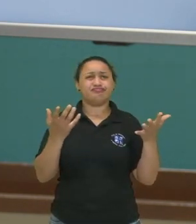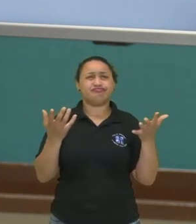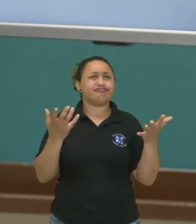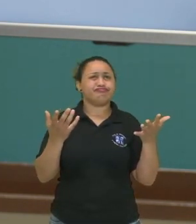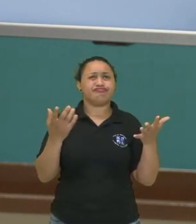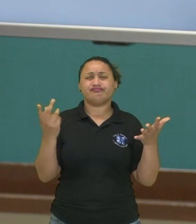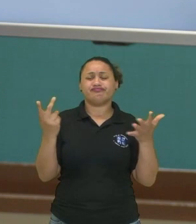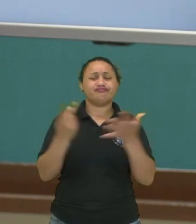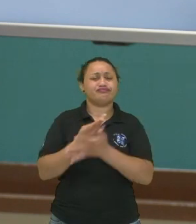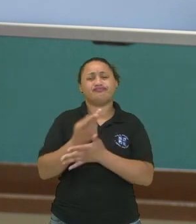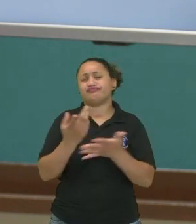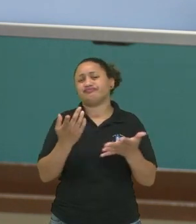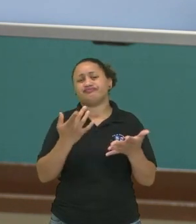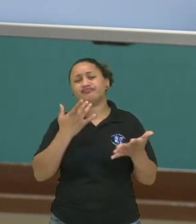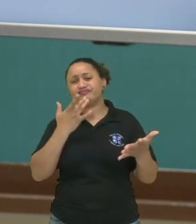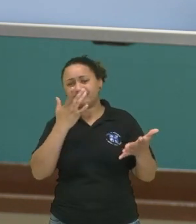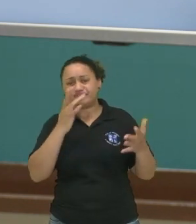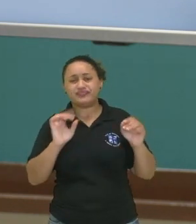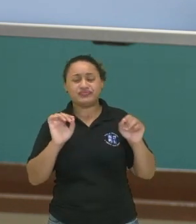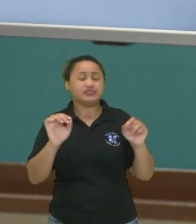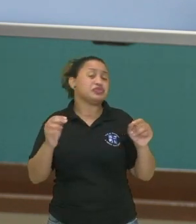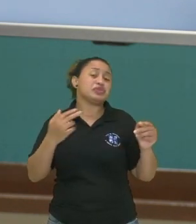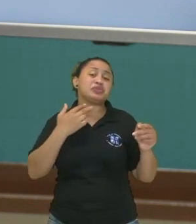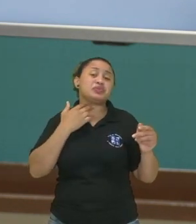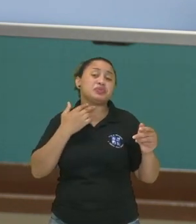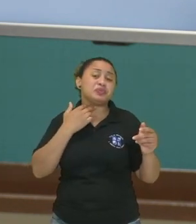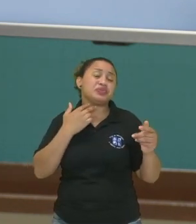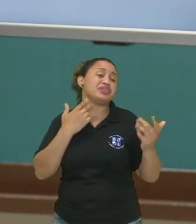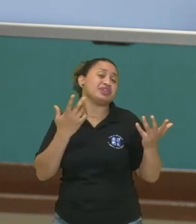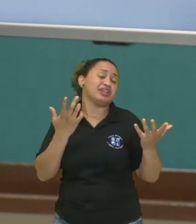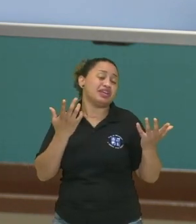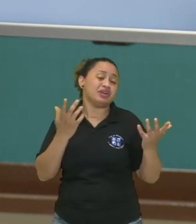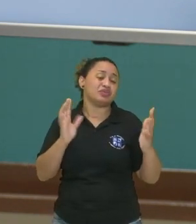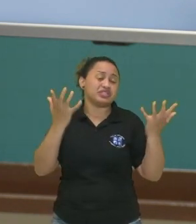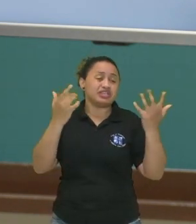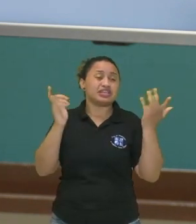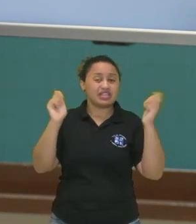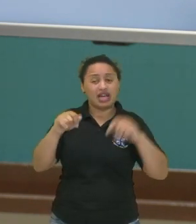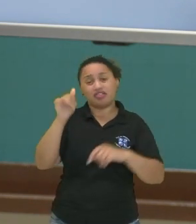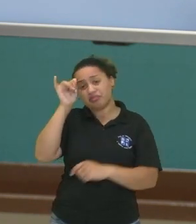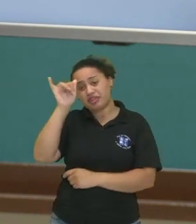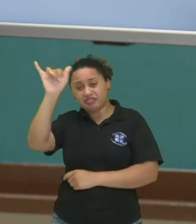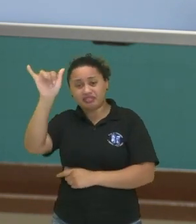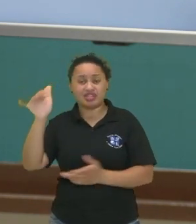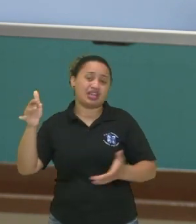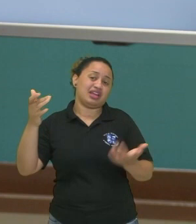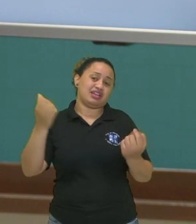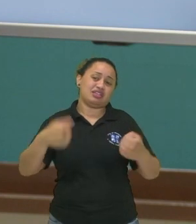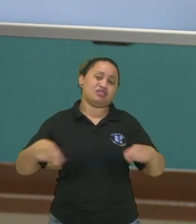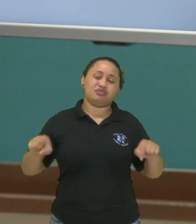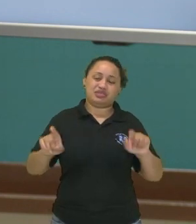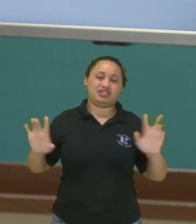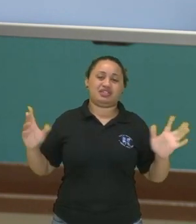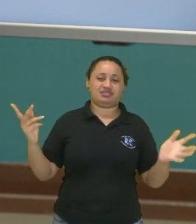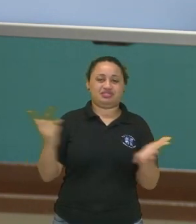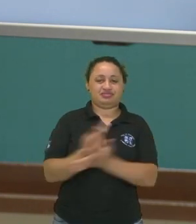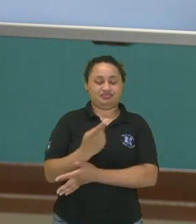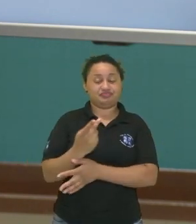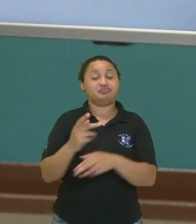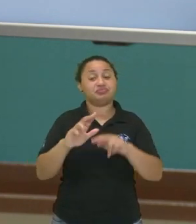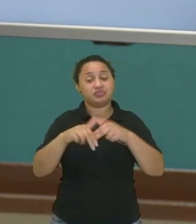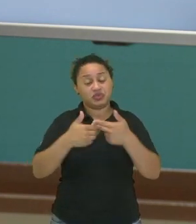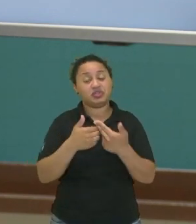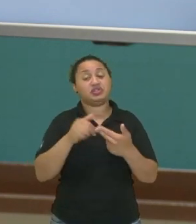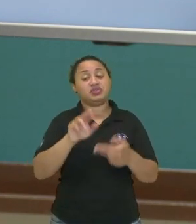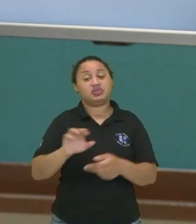um erro muito fácil, que poderia ter sido mudado, que não precisaria ter errado. E por isso usamos